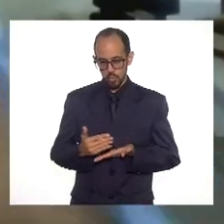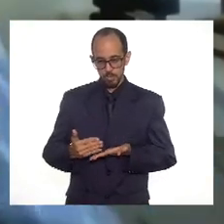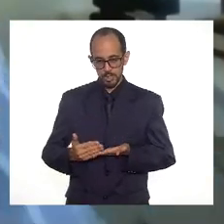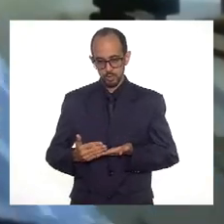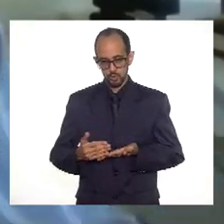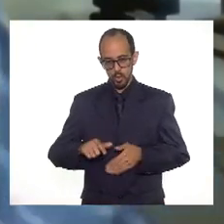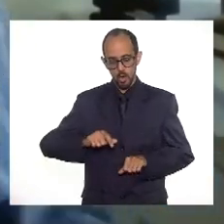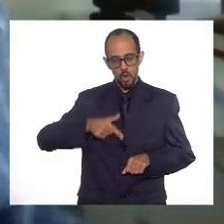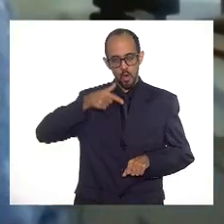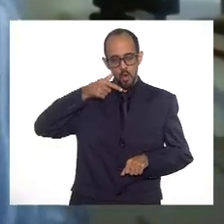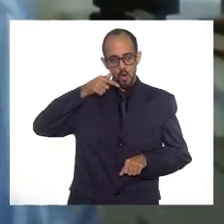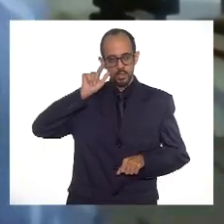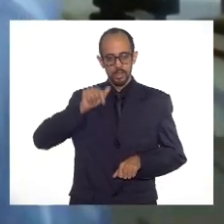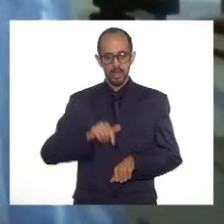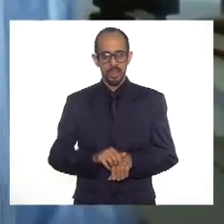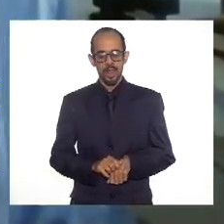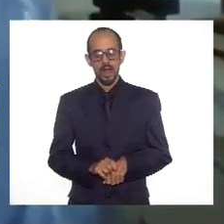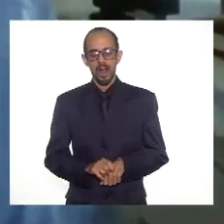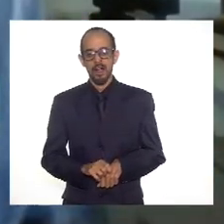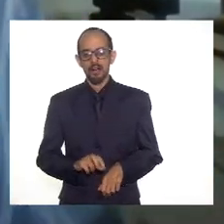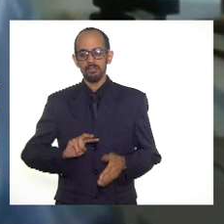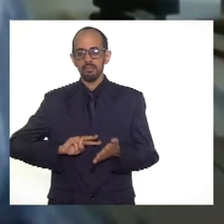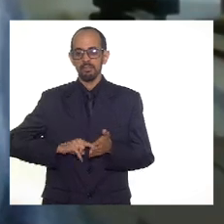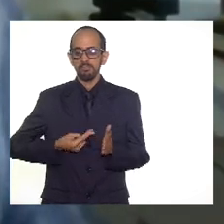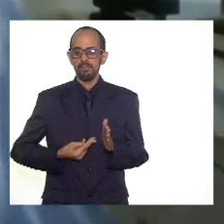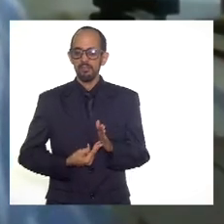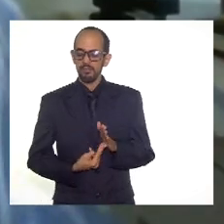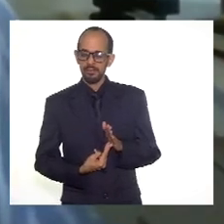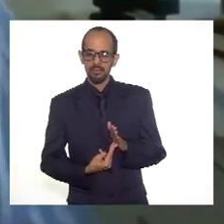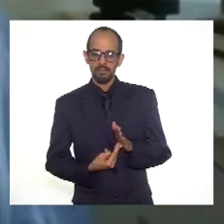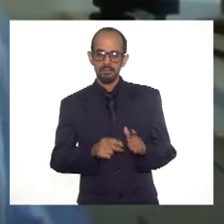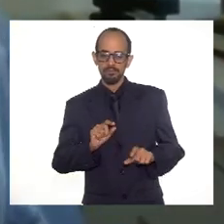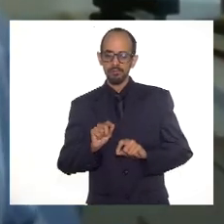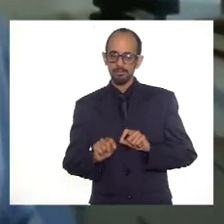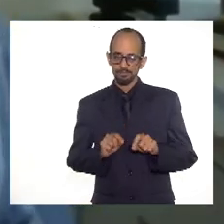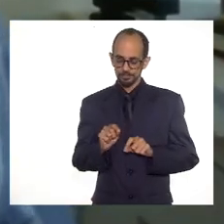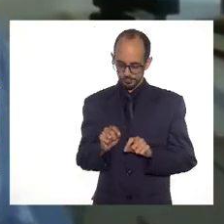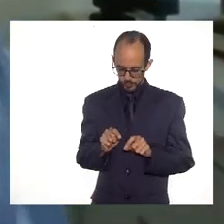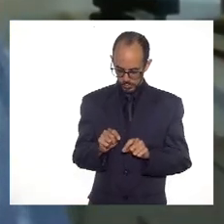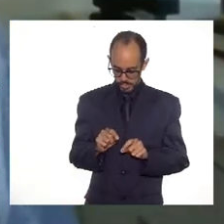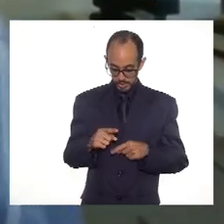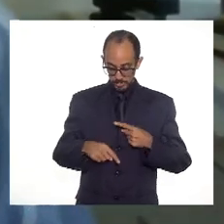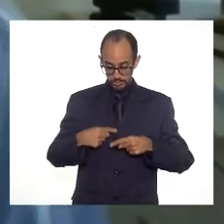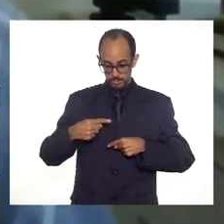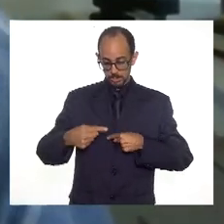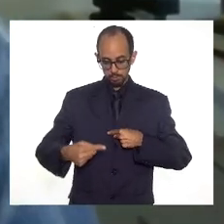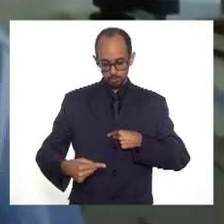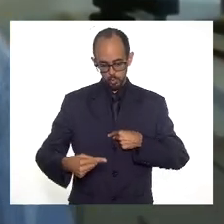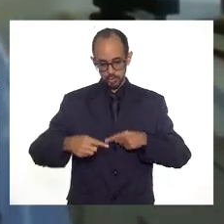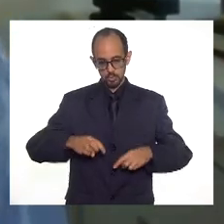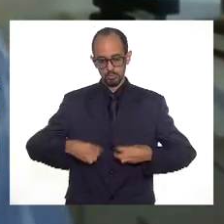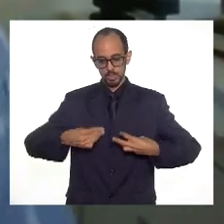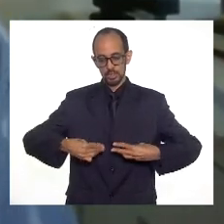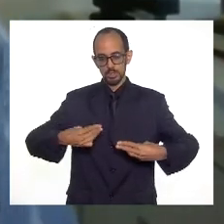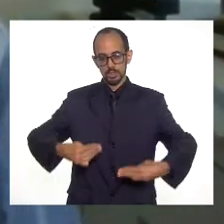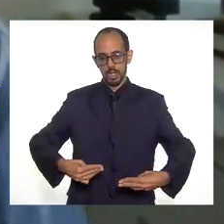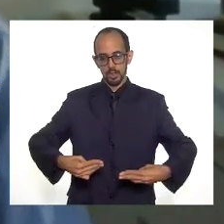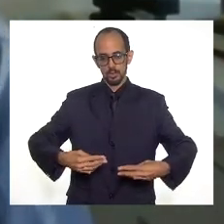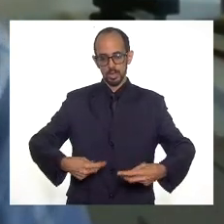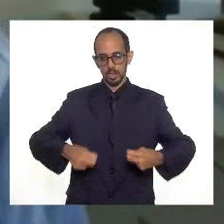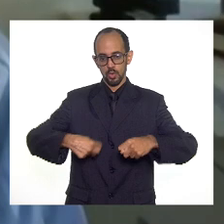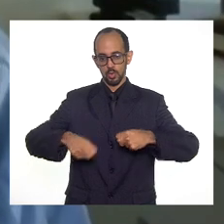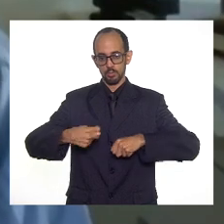de ontem. Isto quer dizer que, em seguida, o Ministério da Economia